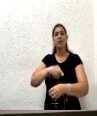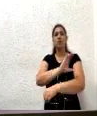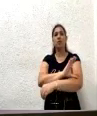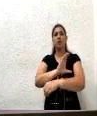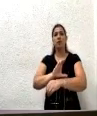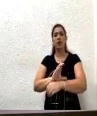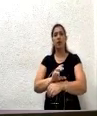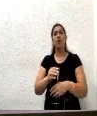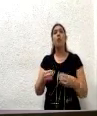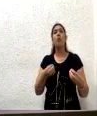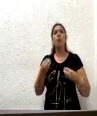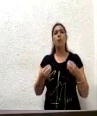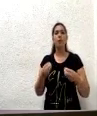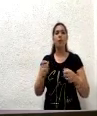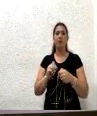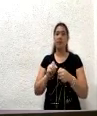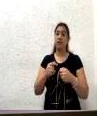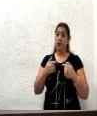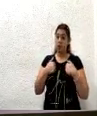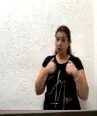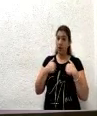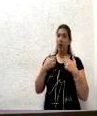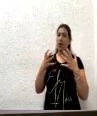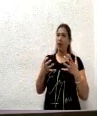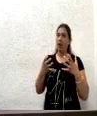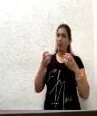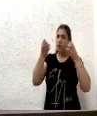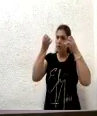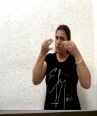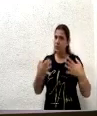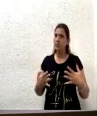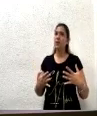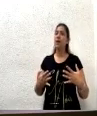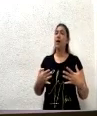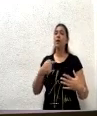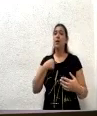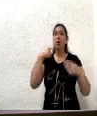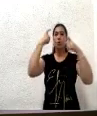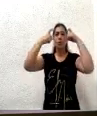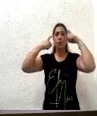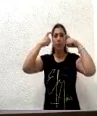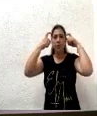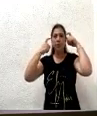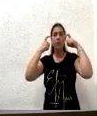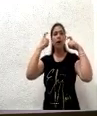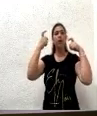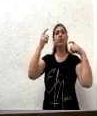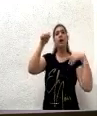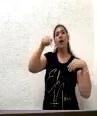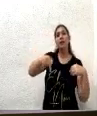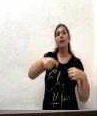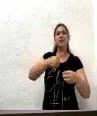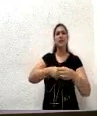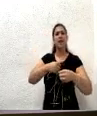saúde. Mas eu quero dizer que eu estou preocupado, viu? Você passa na nossa cidade, o que vê de